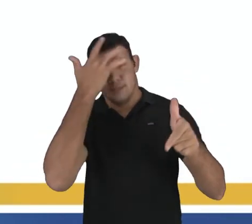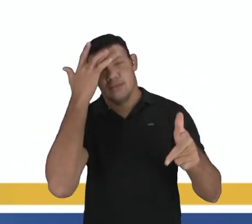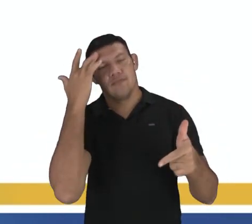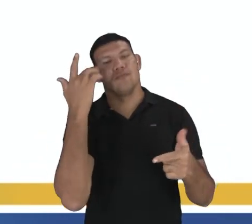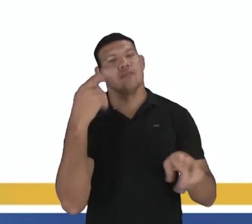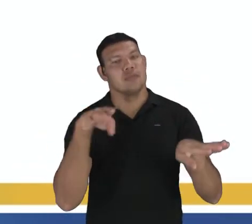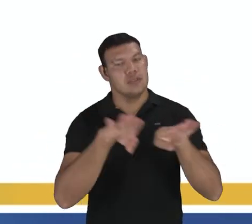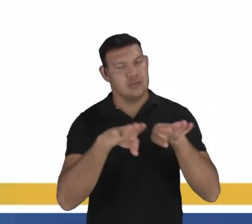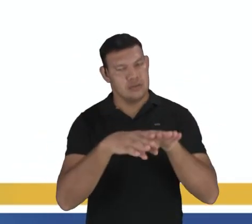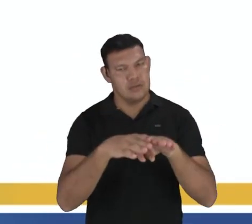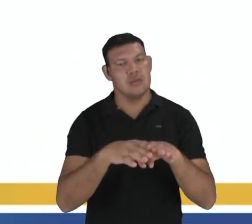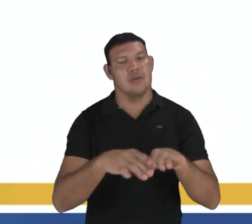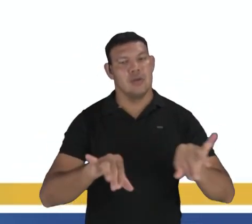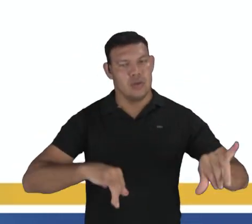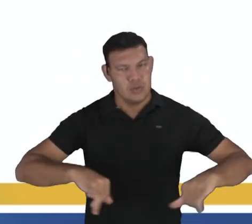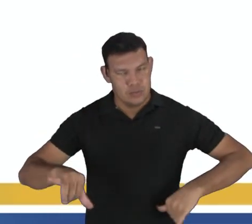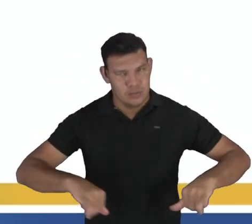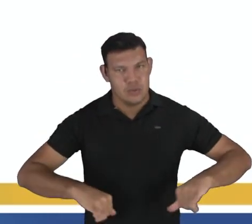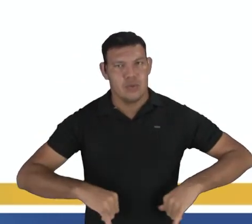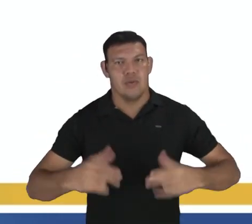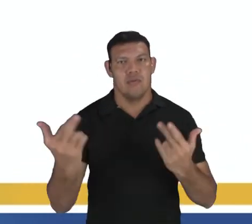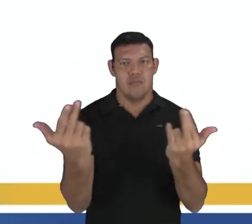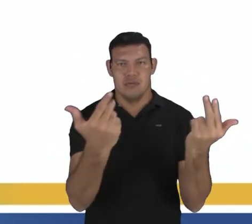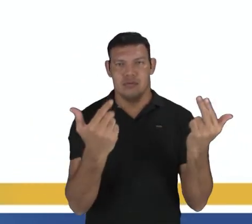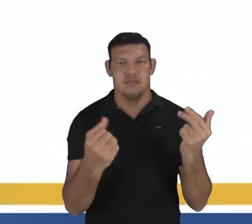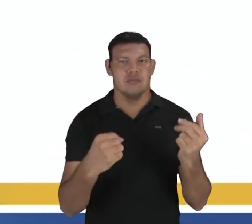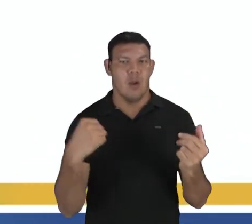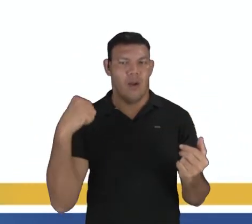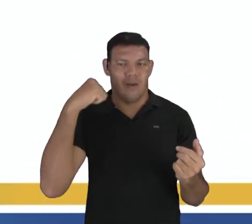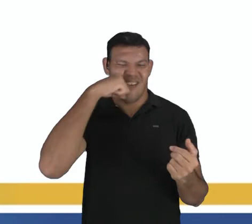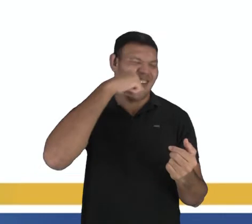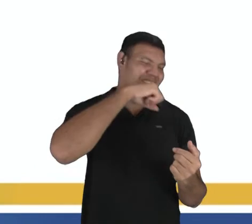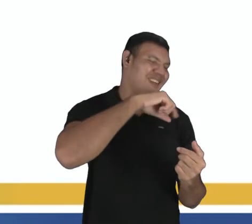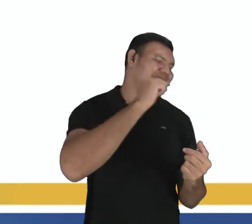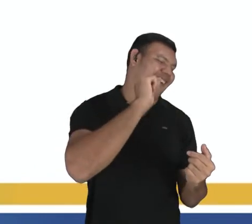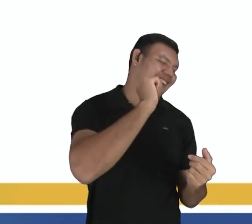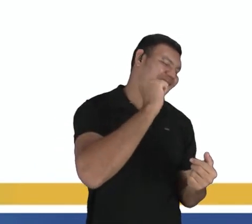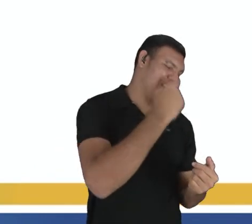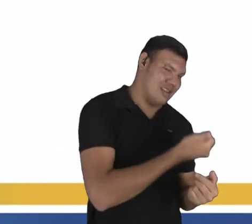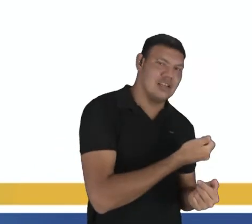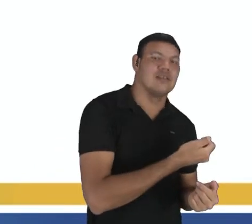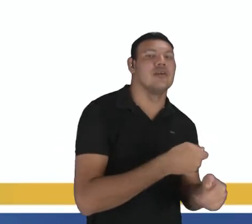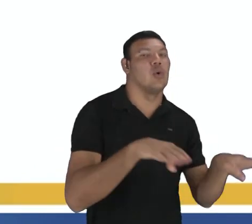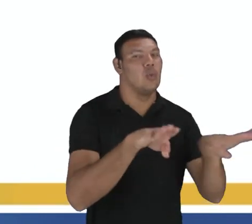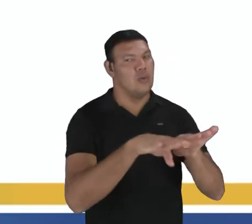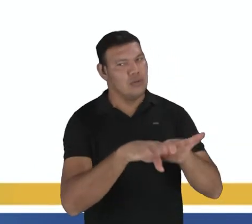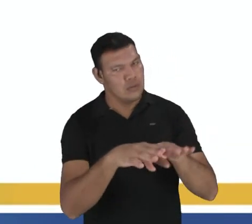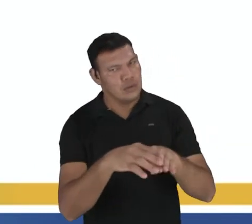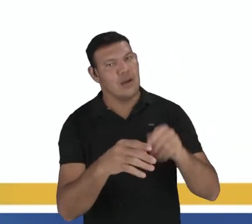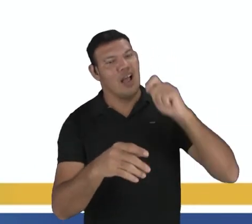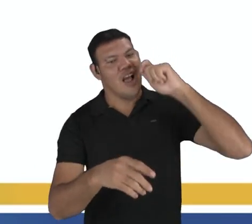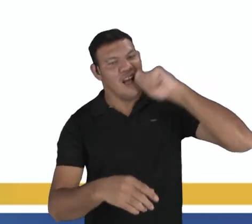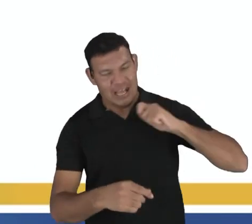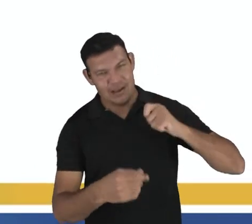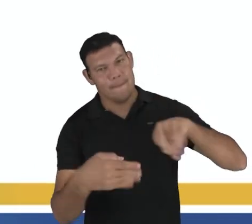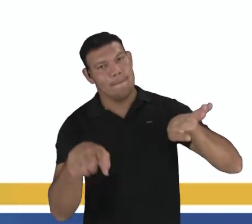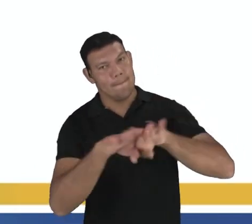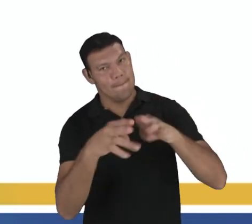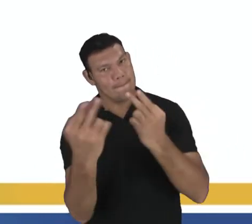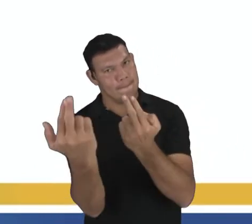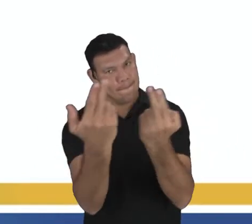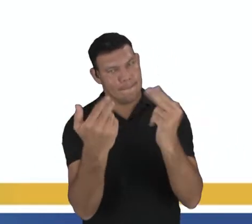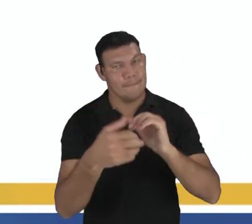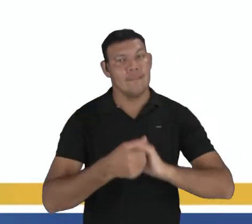né? Então, se você bateu em alguém que arrancou um dente, né? Quebrou um dente, depois o seu dente então será arrancado, tá, pessoal? Esse é o princípio do talião,